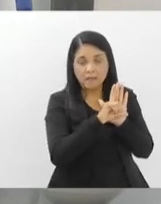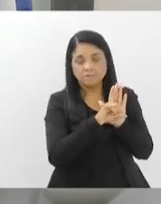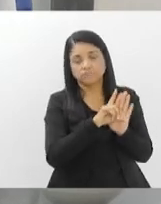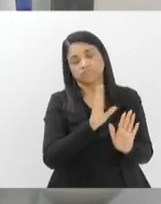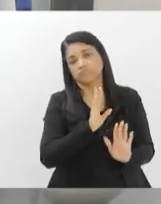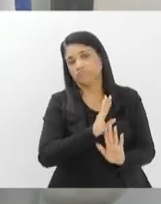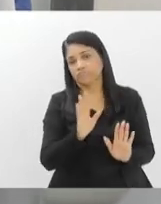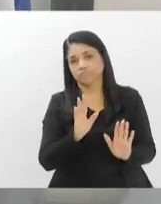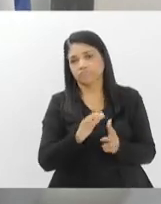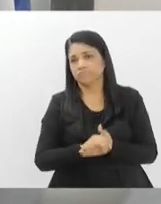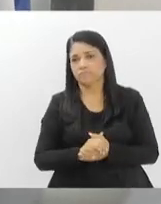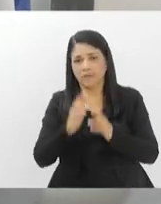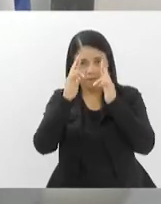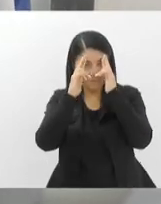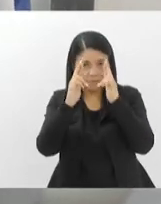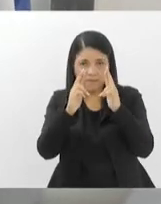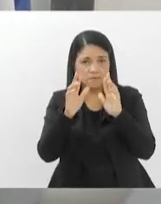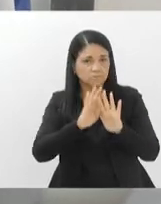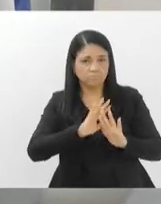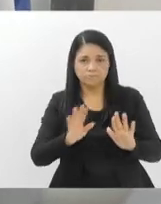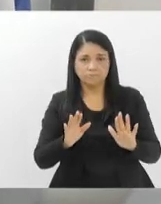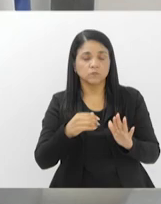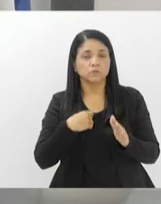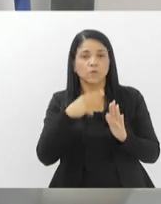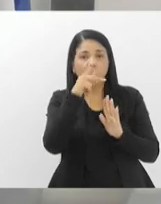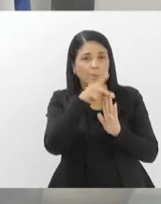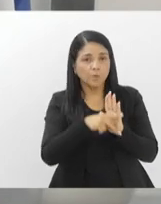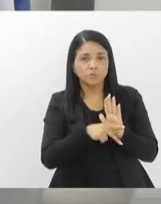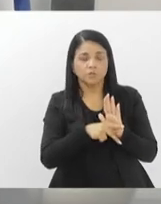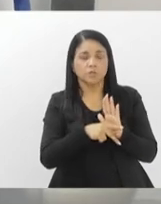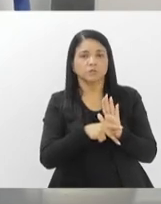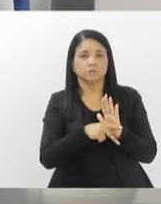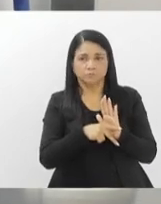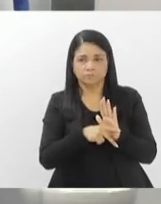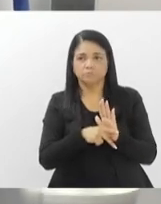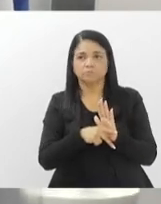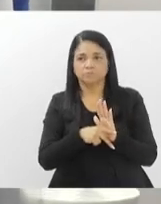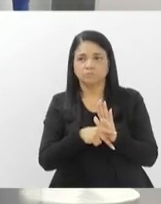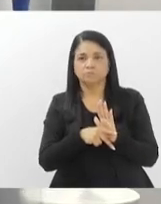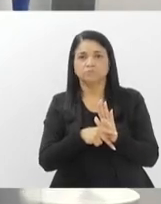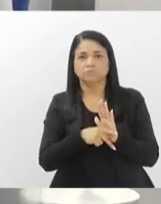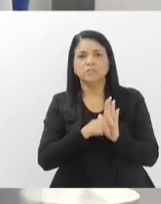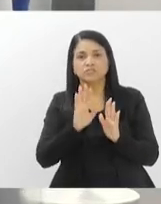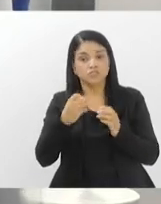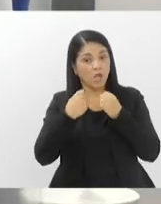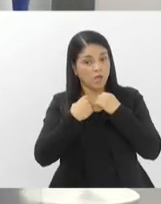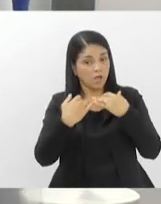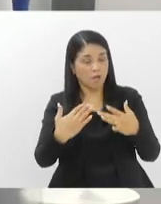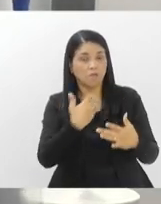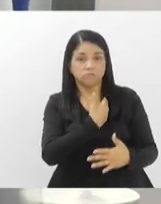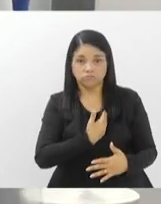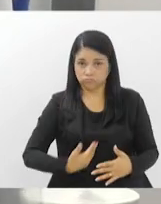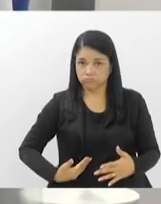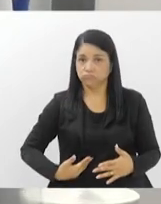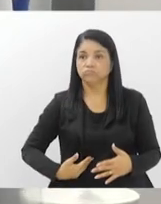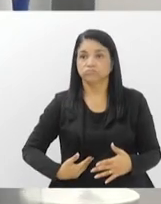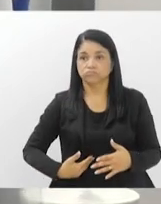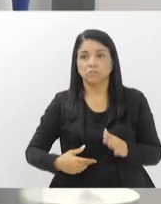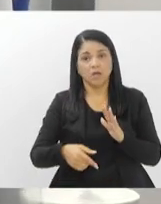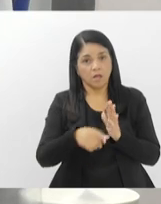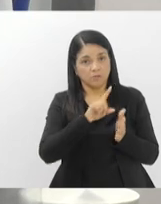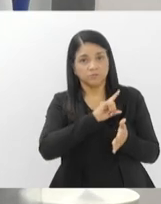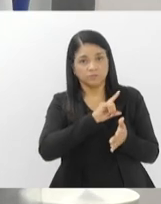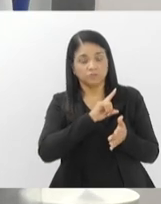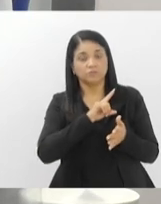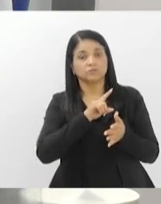sentido... Um projeto, na verdade? O projeto é bem amplo. Já foi objeto de audiências públicas. Uma é anterior, é